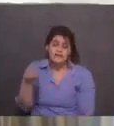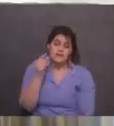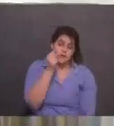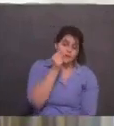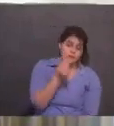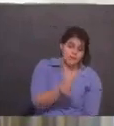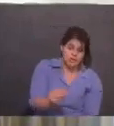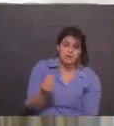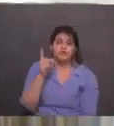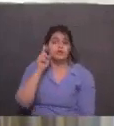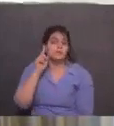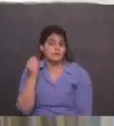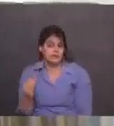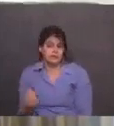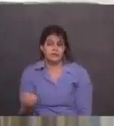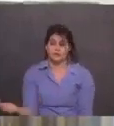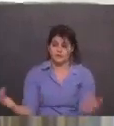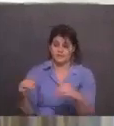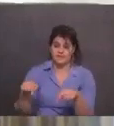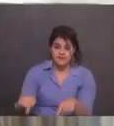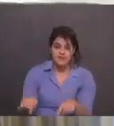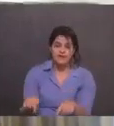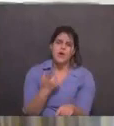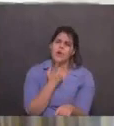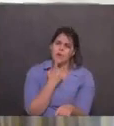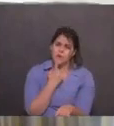vieram aqui. Vieram já e estiveram muitos